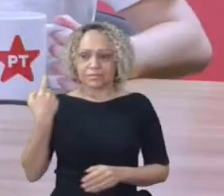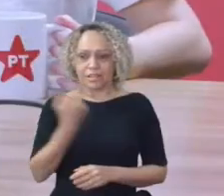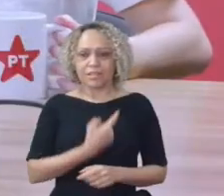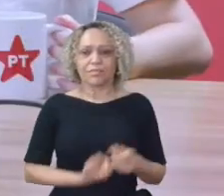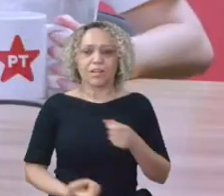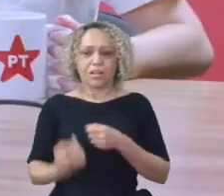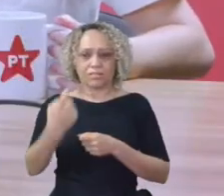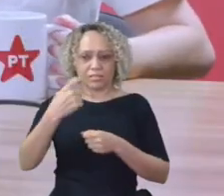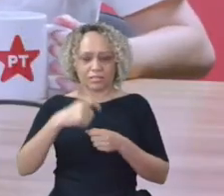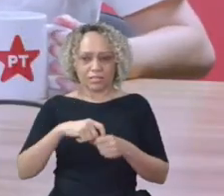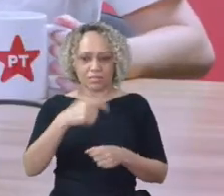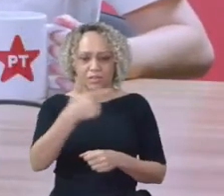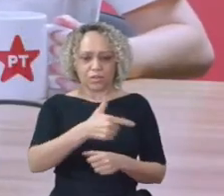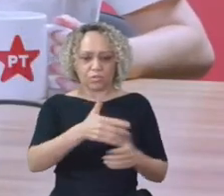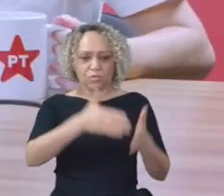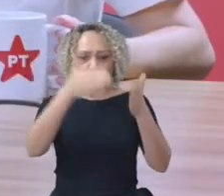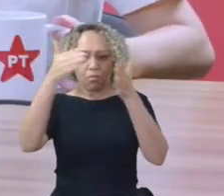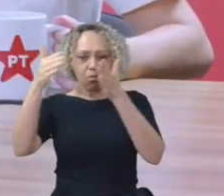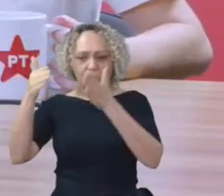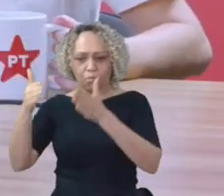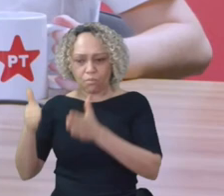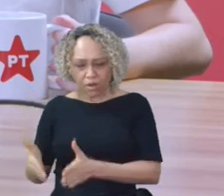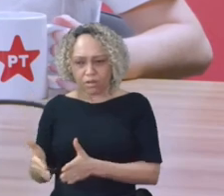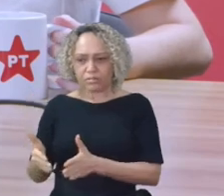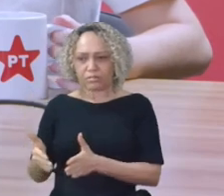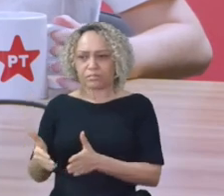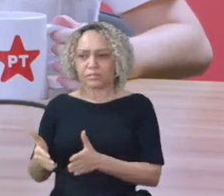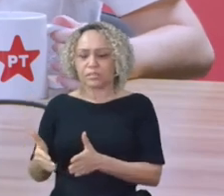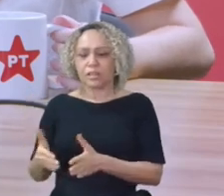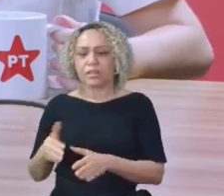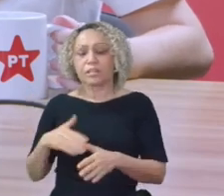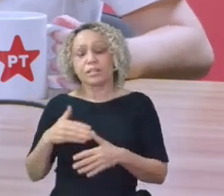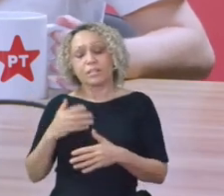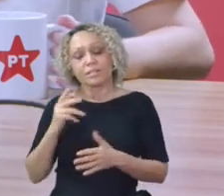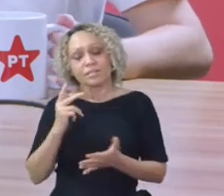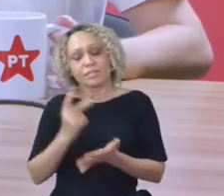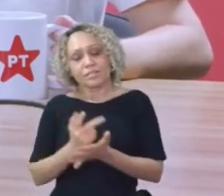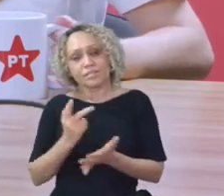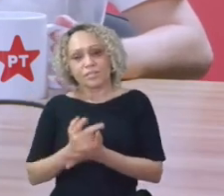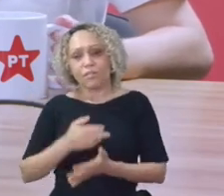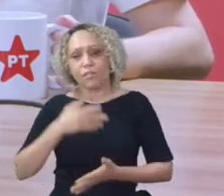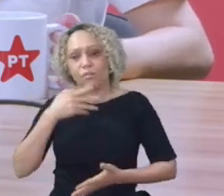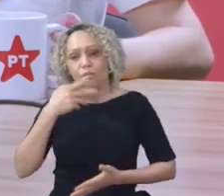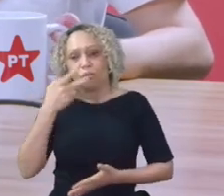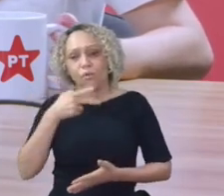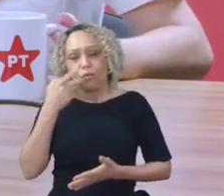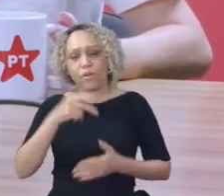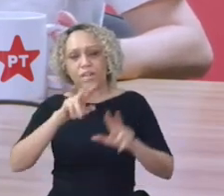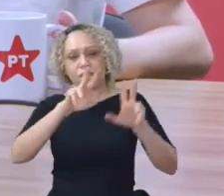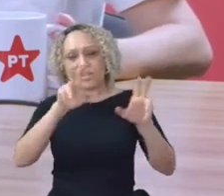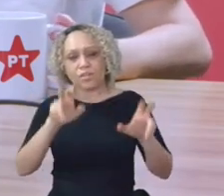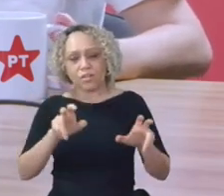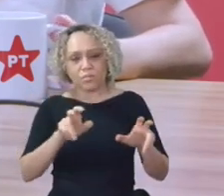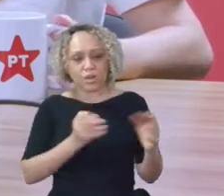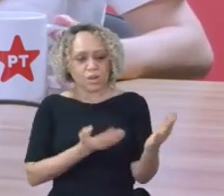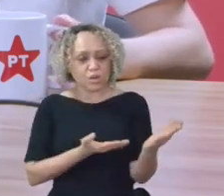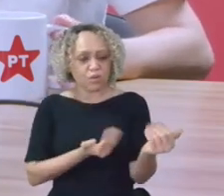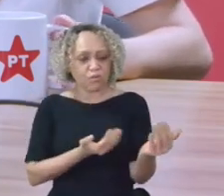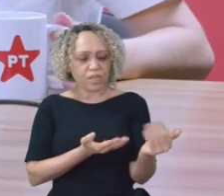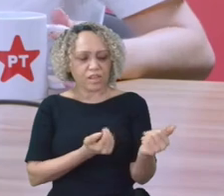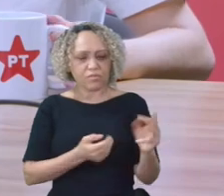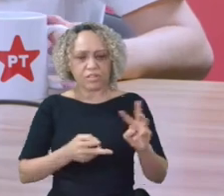Voltamos, segundo bloco por aqui. Seguimos falando sobre juventude indígena com o nosso